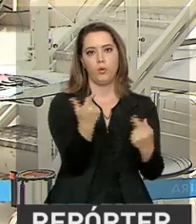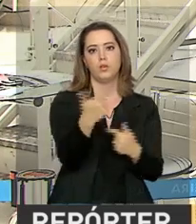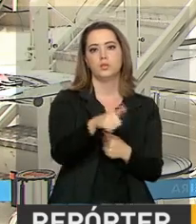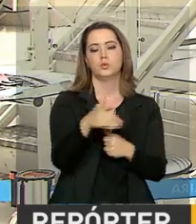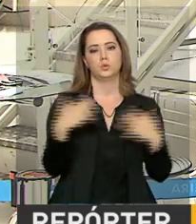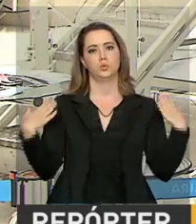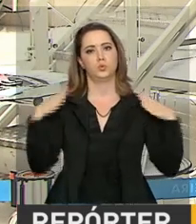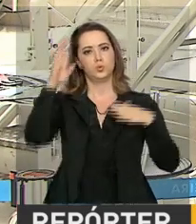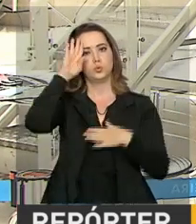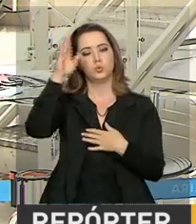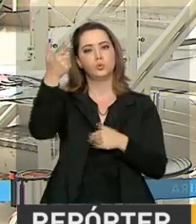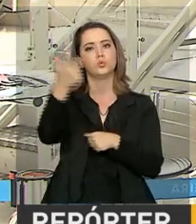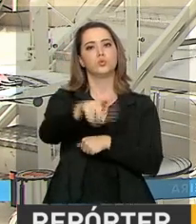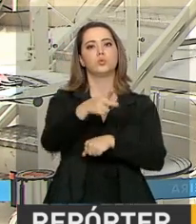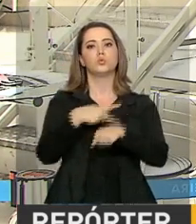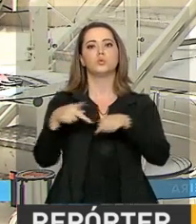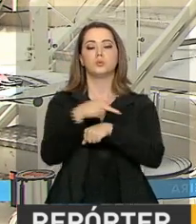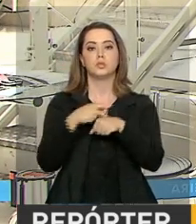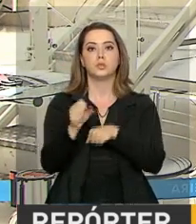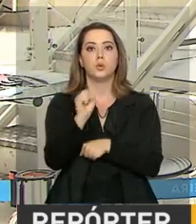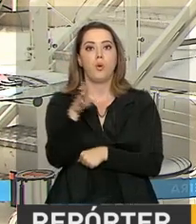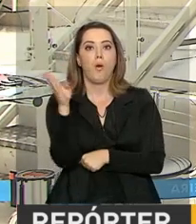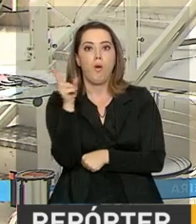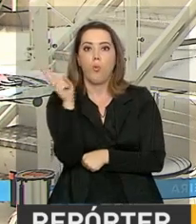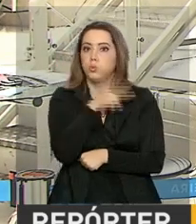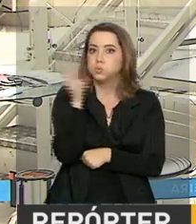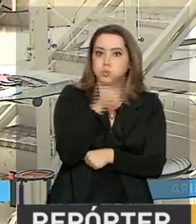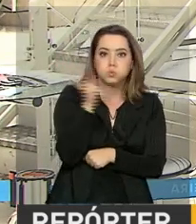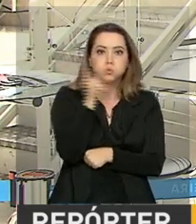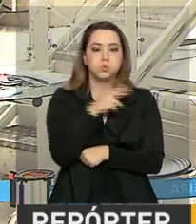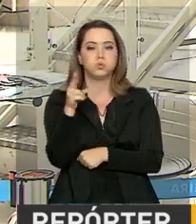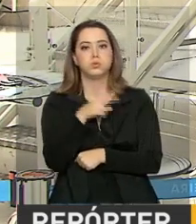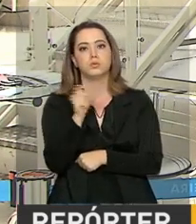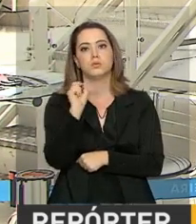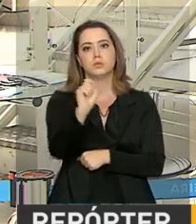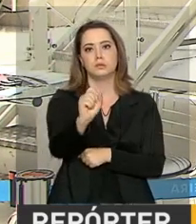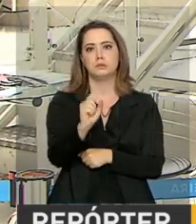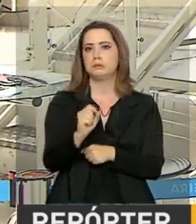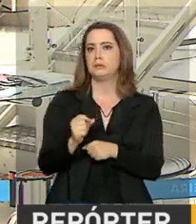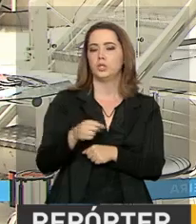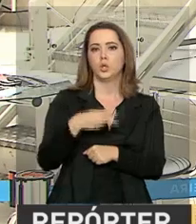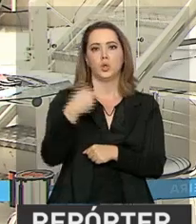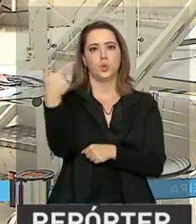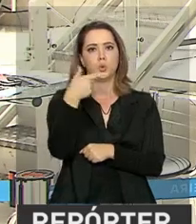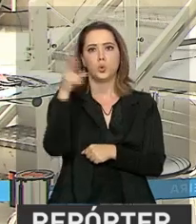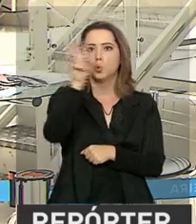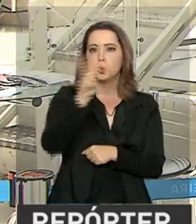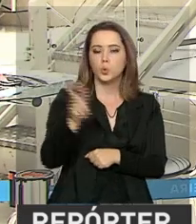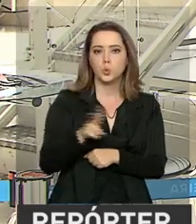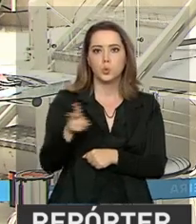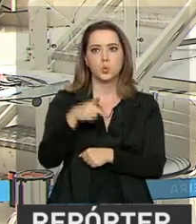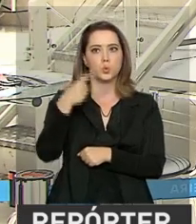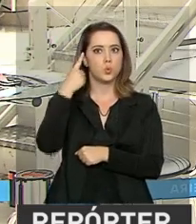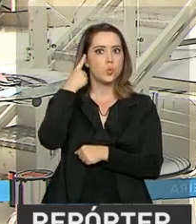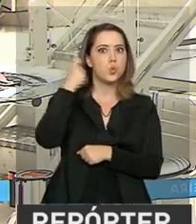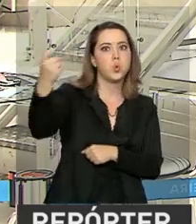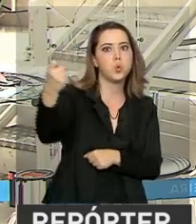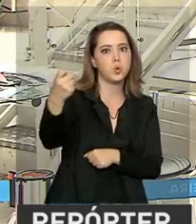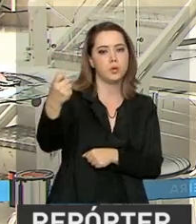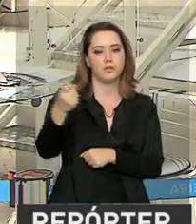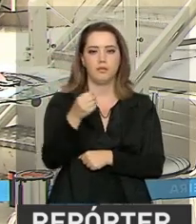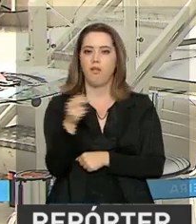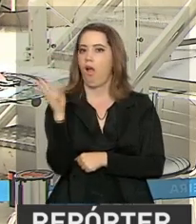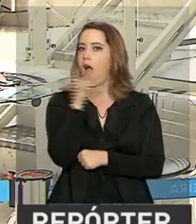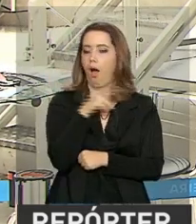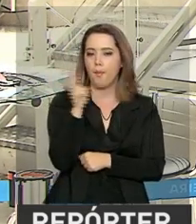chegar a 2.450 km por hora, ou seja, mais de 2 vezes a velocidade do som. Esta é a primeira vez que o